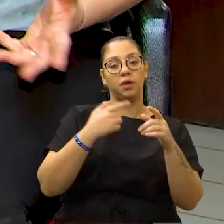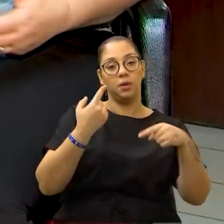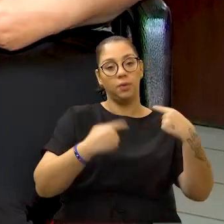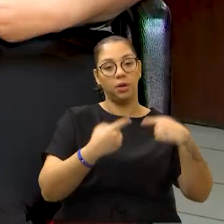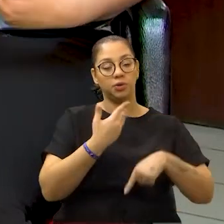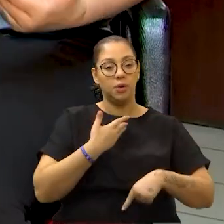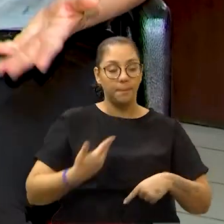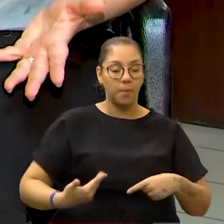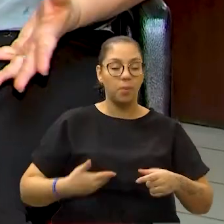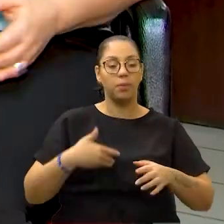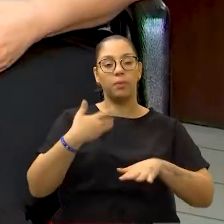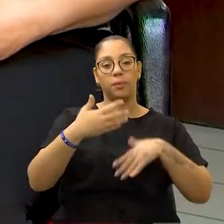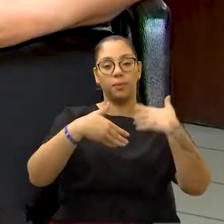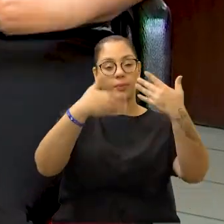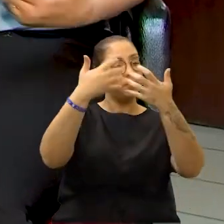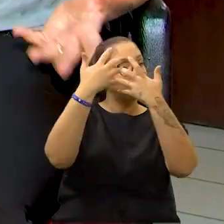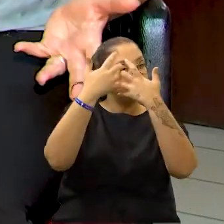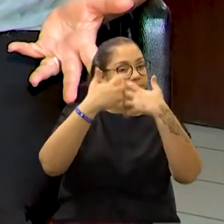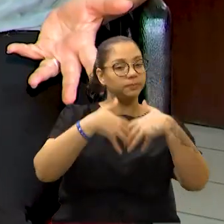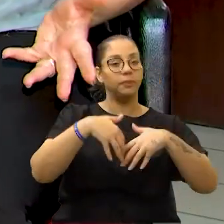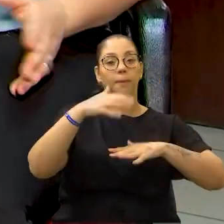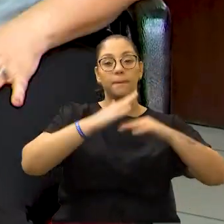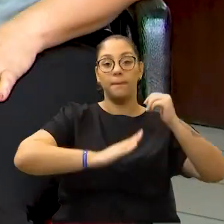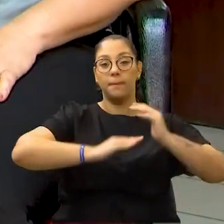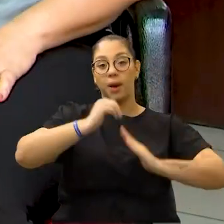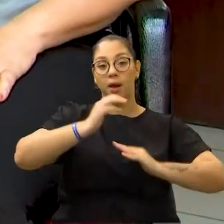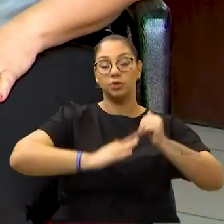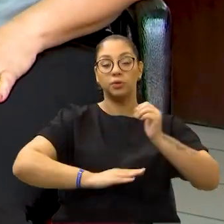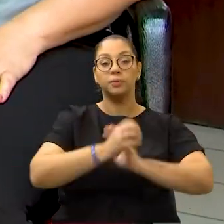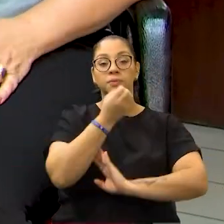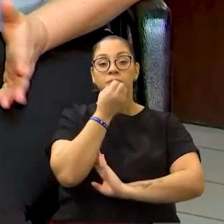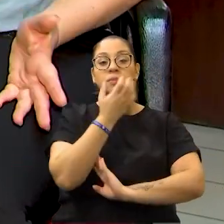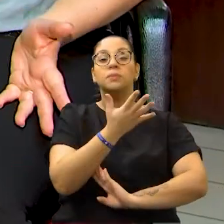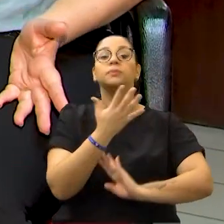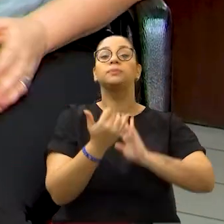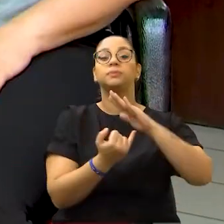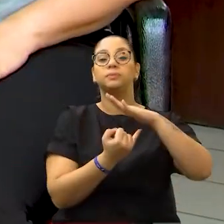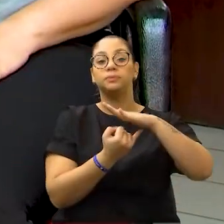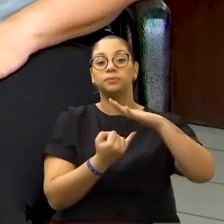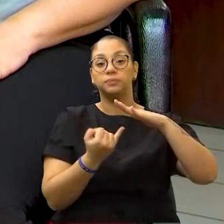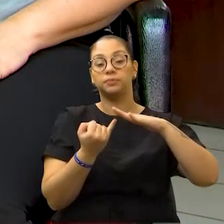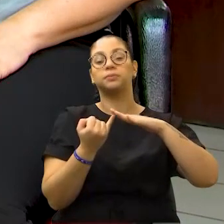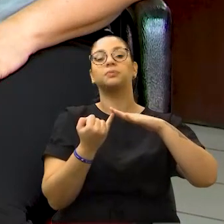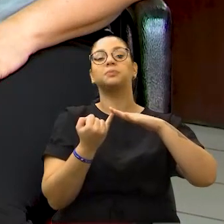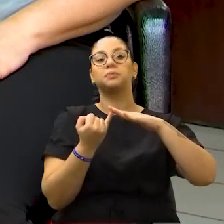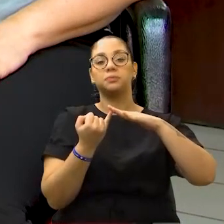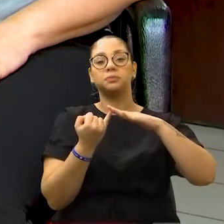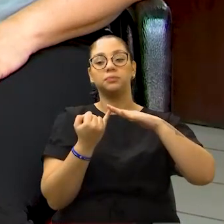políticas públicas, do pensamento, das boas práticas. O Instituto,